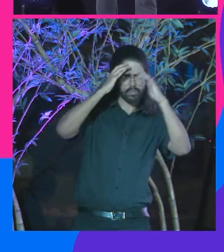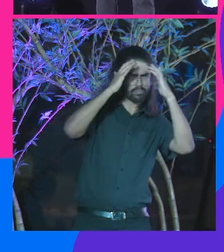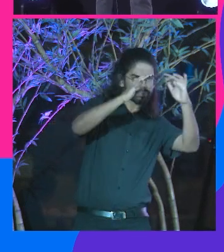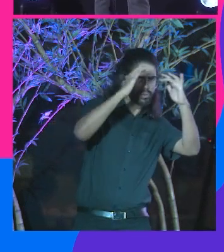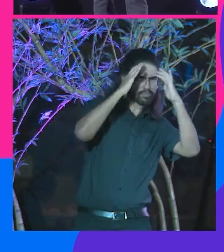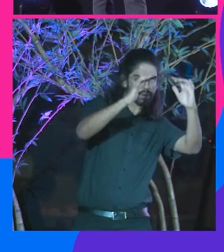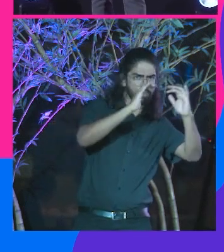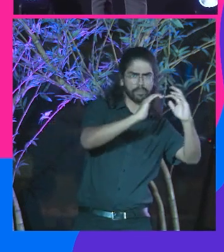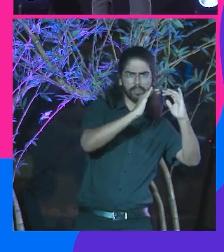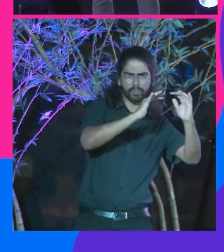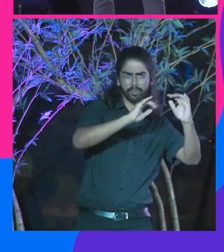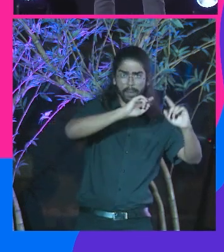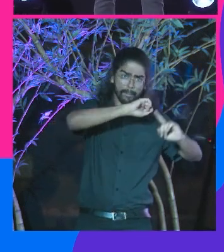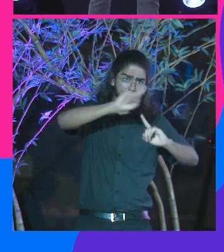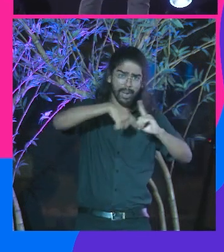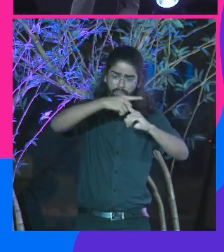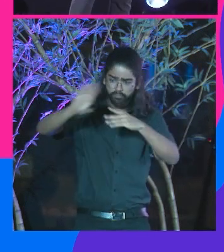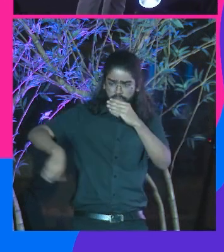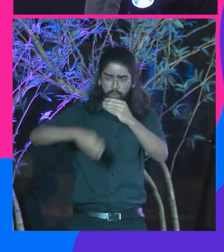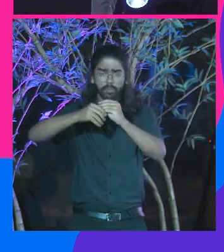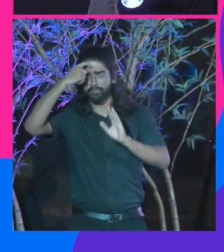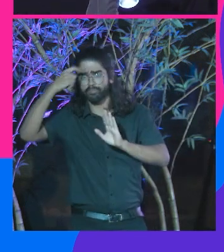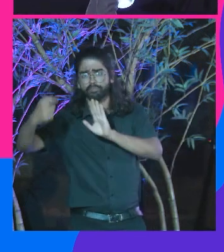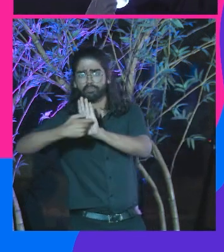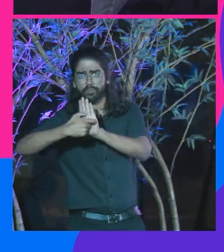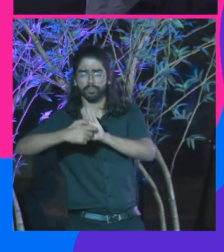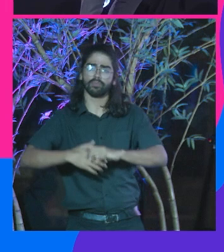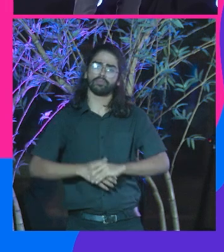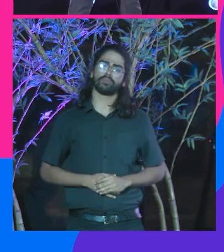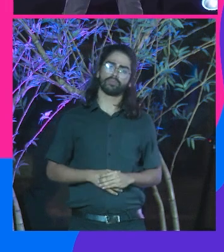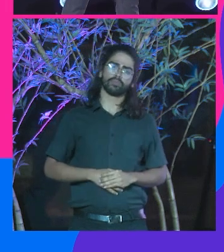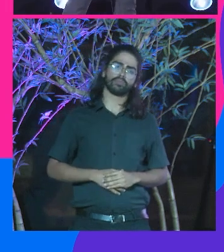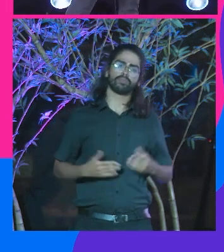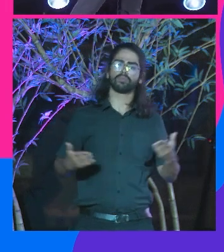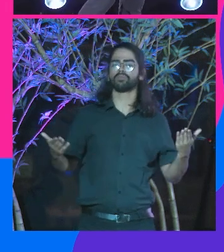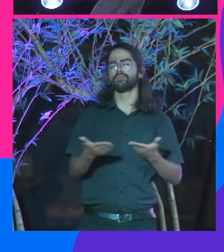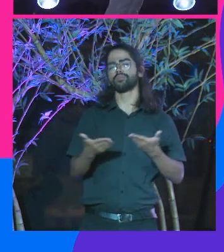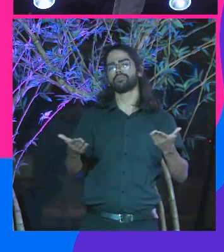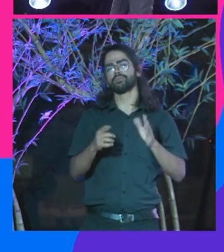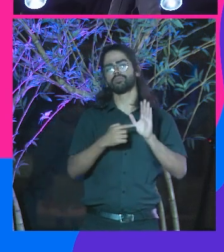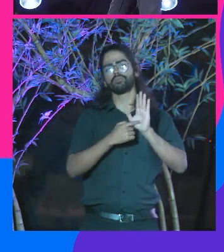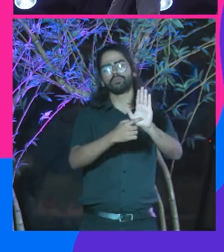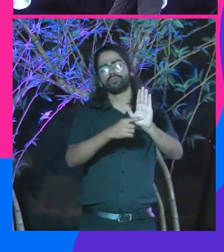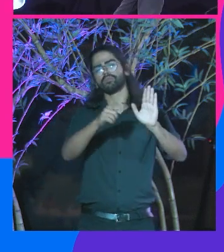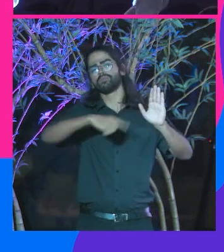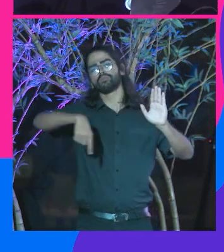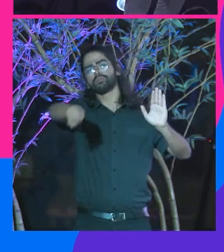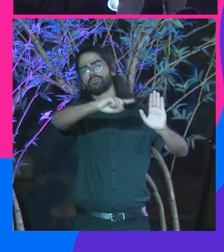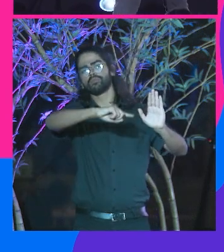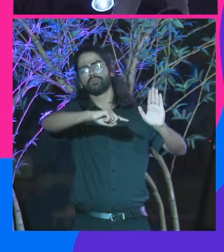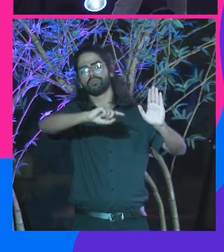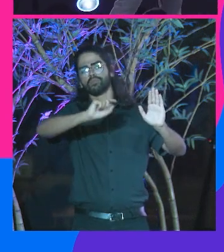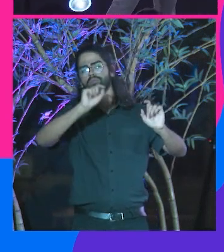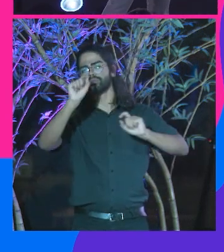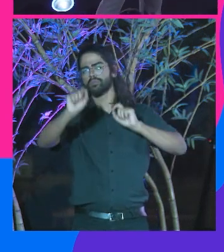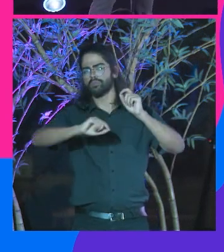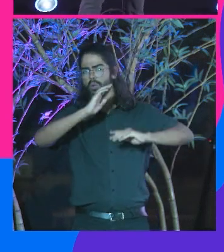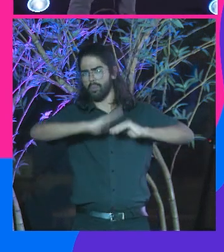inteligência aumentada. Eu queria apresentar para vocês um recurso, tá? Uma